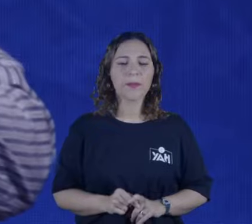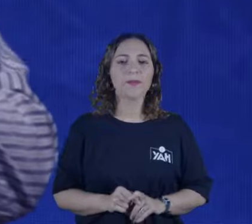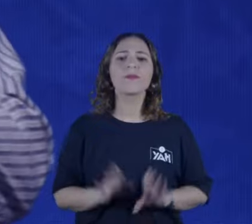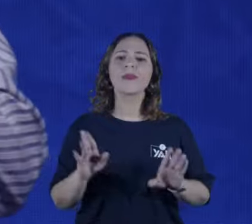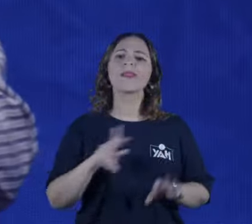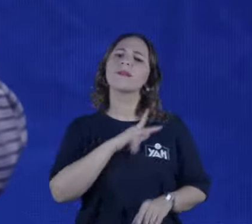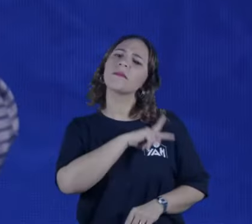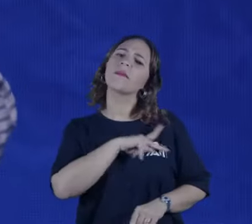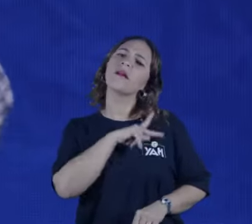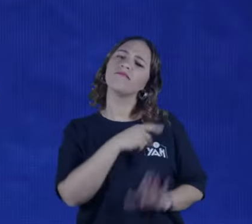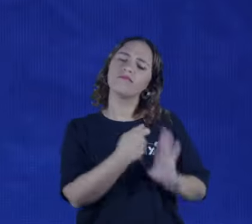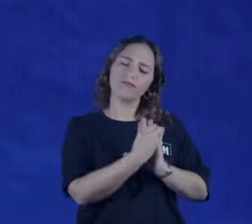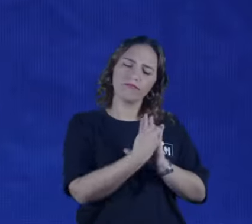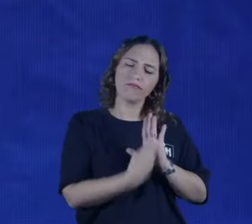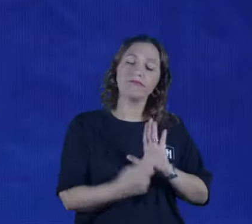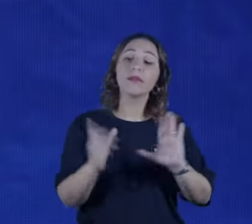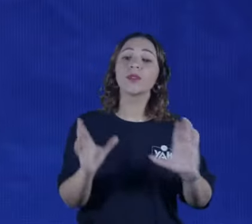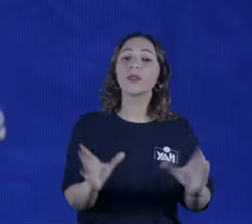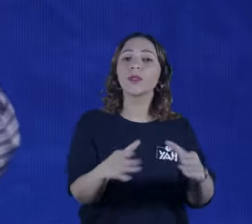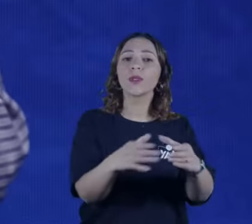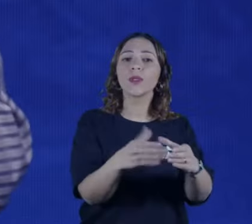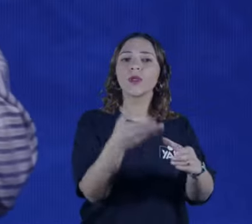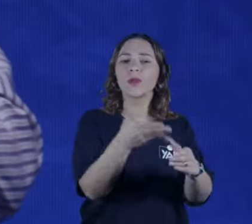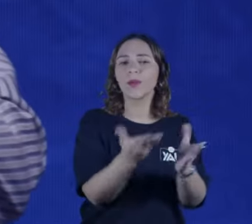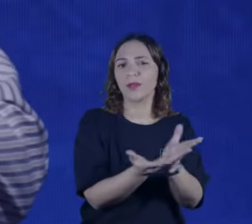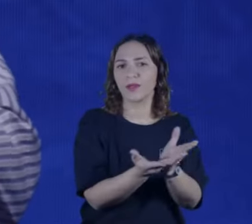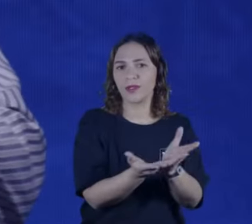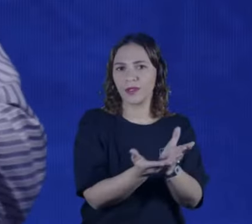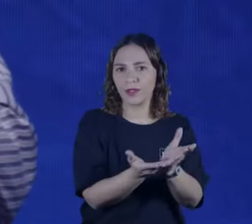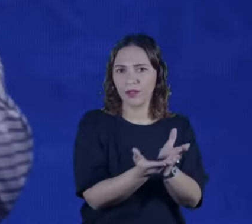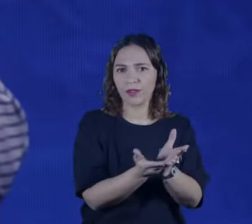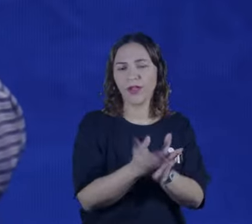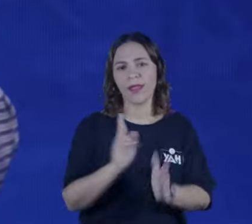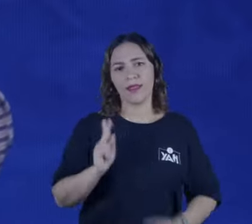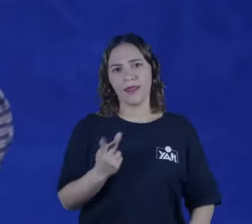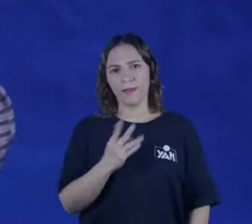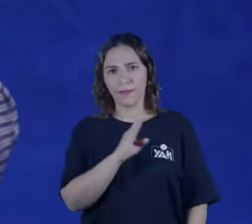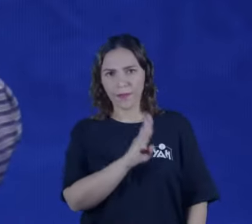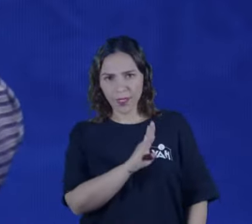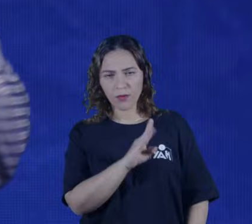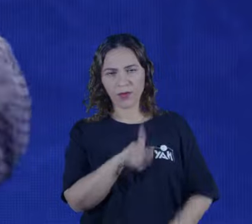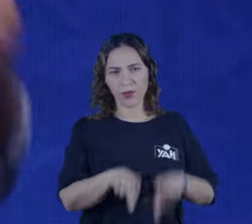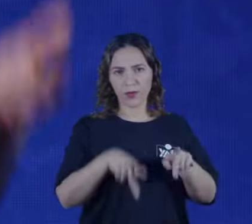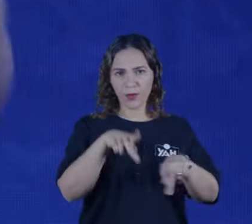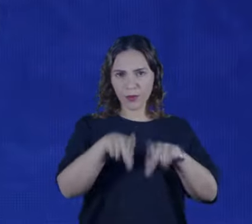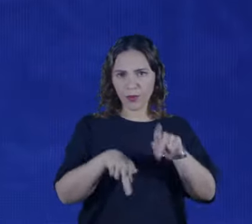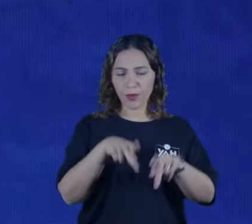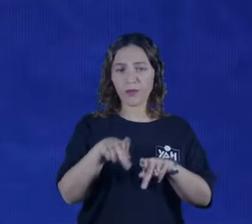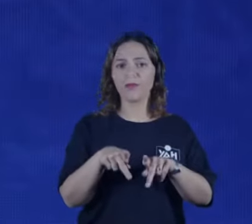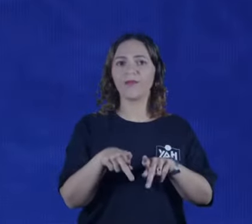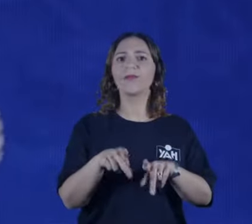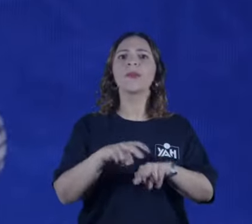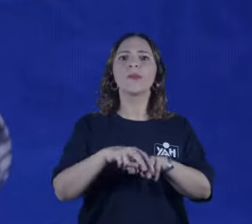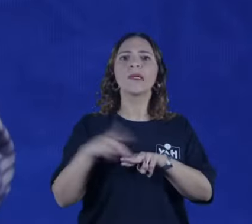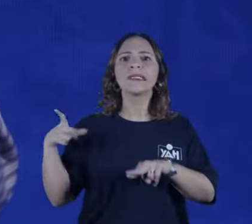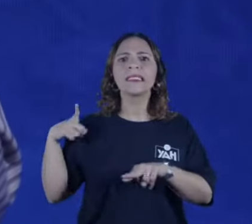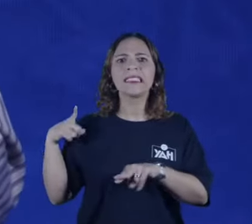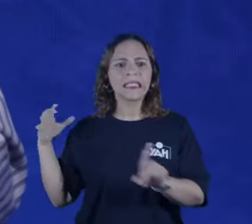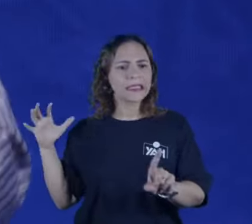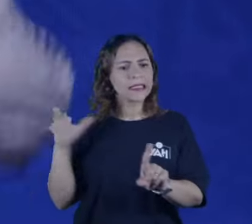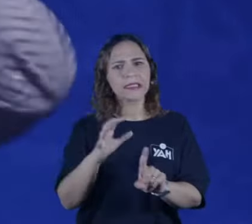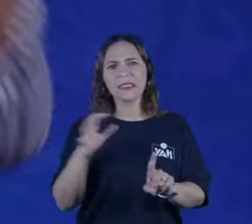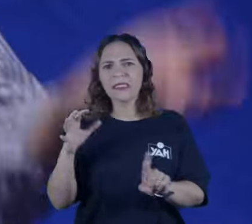Mas Paulo está escrevendo para um grupo de cristãos hebreus que, por conta da